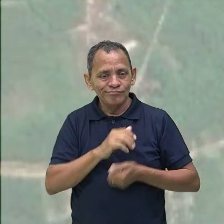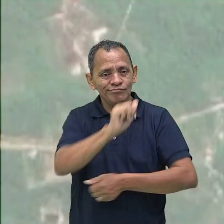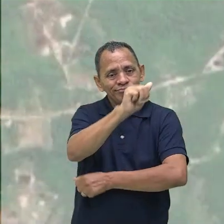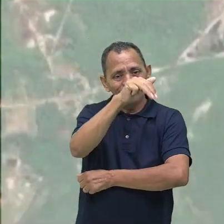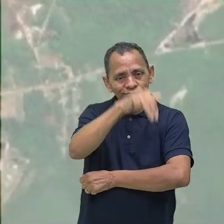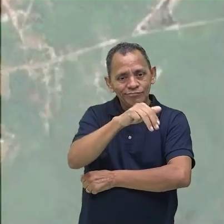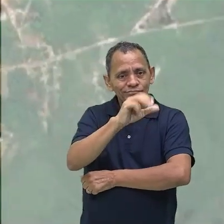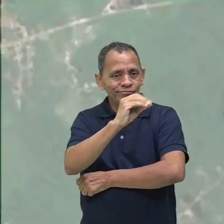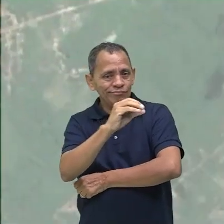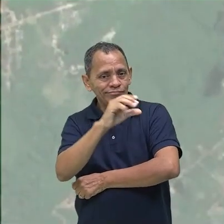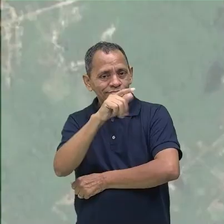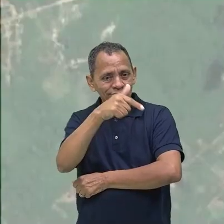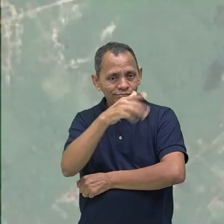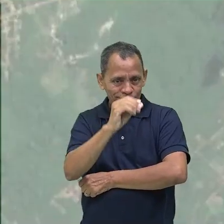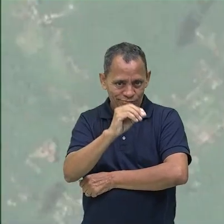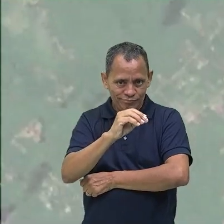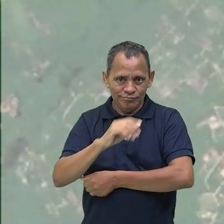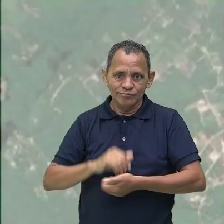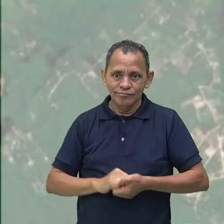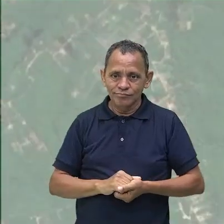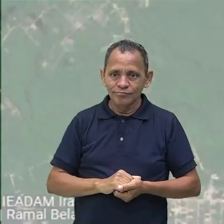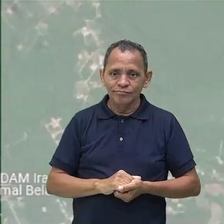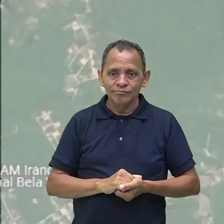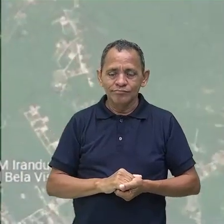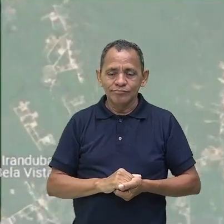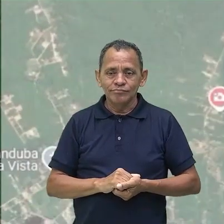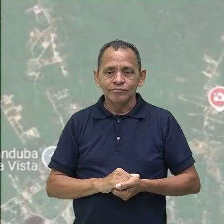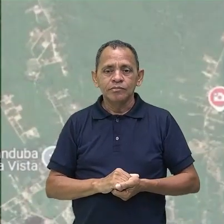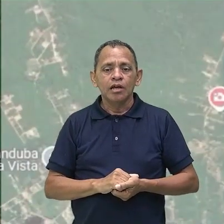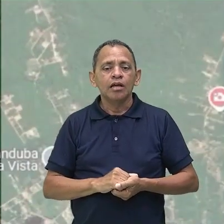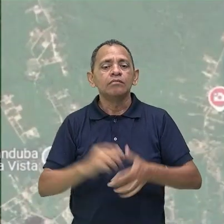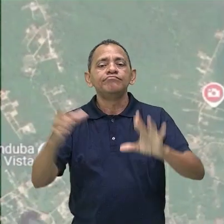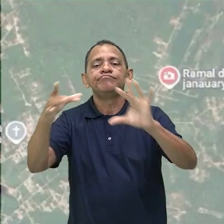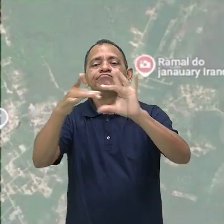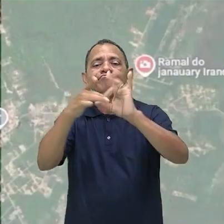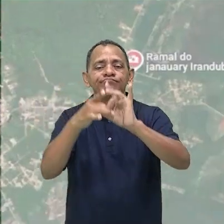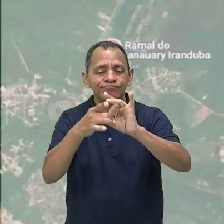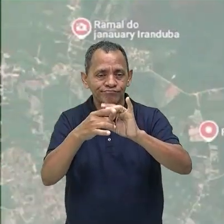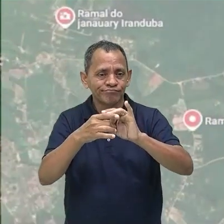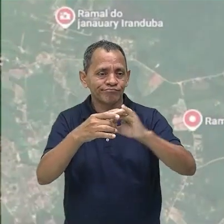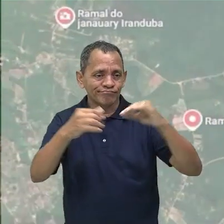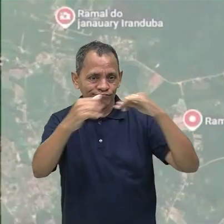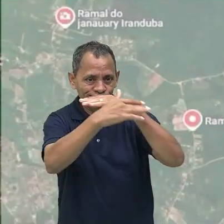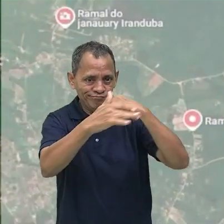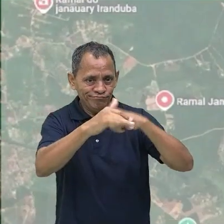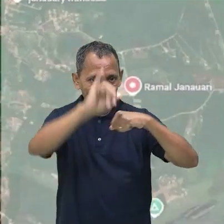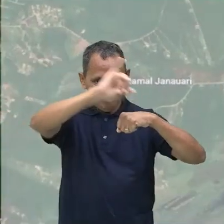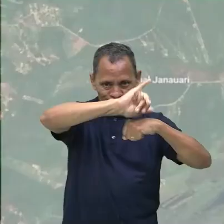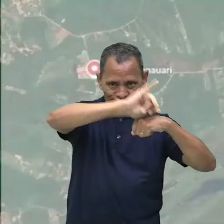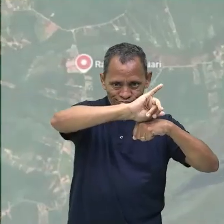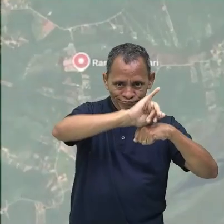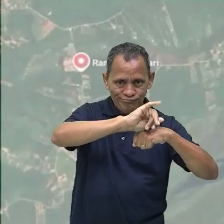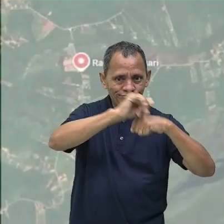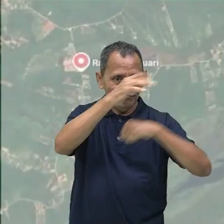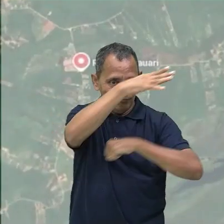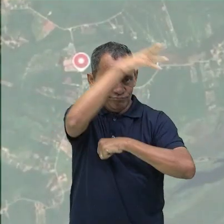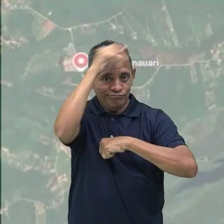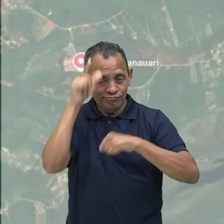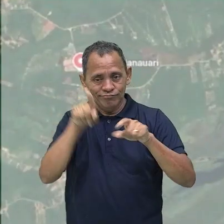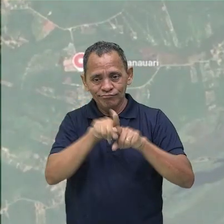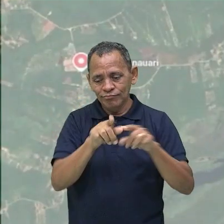M070. Tá bom? Então, aqui a gente pode observar, né, que normalmente esses ramais eles ainda são de barro, são aí o solo